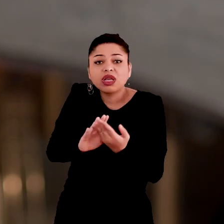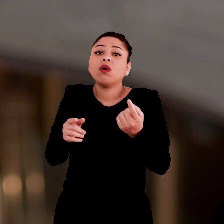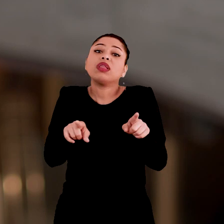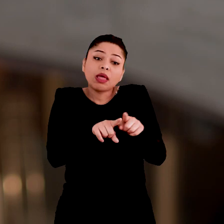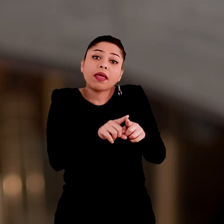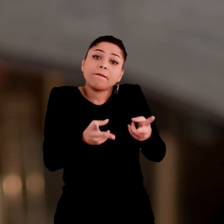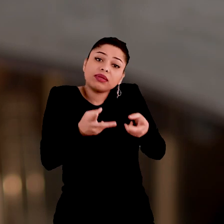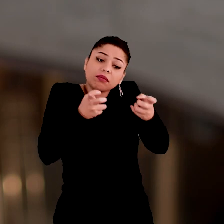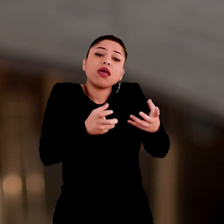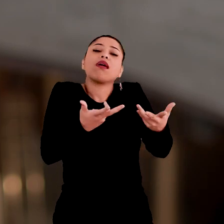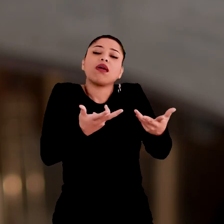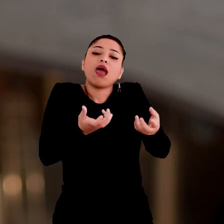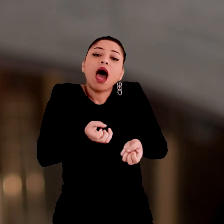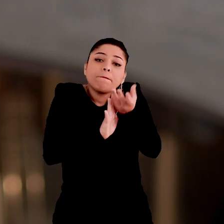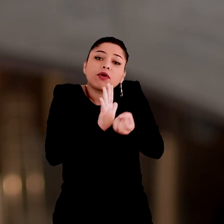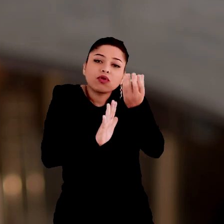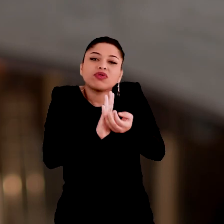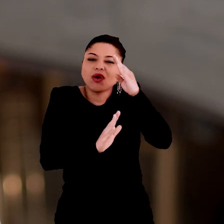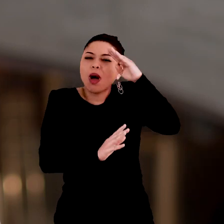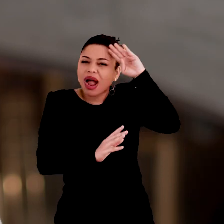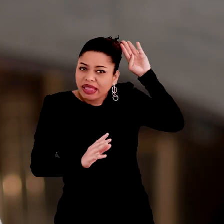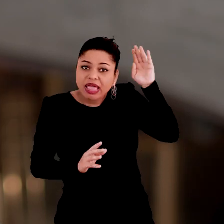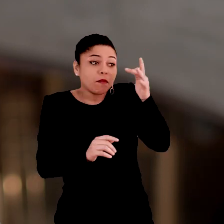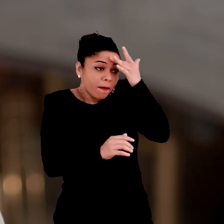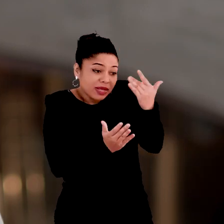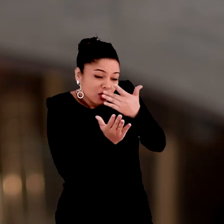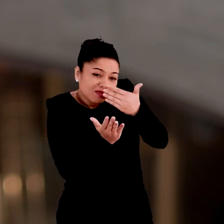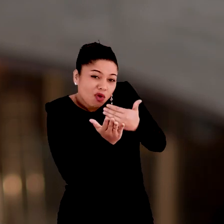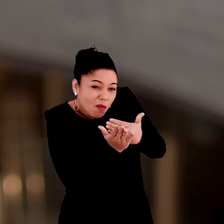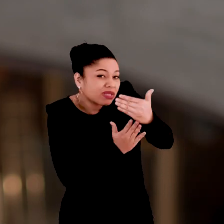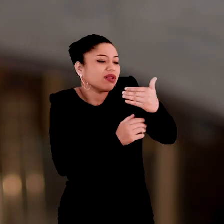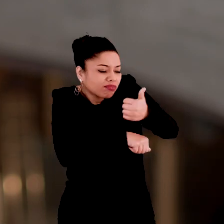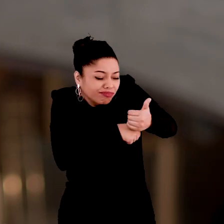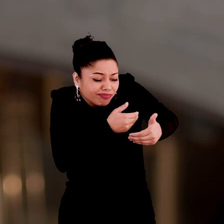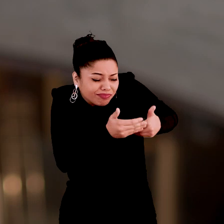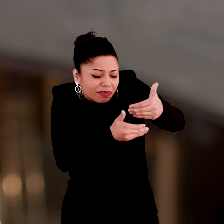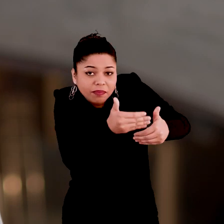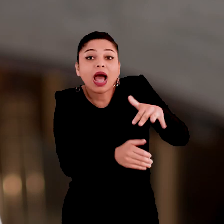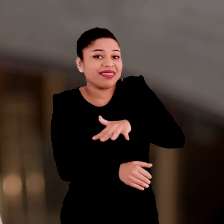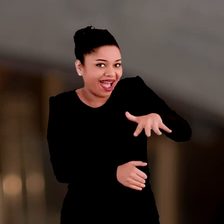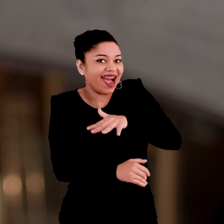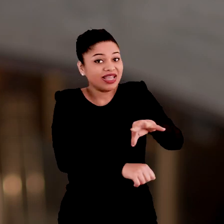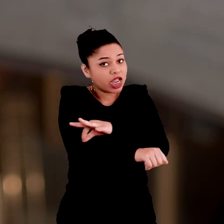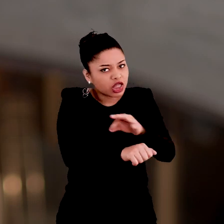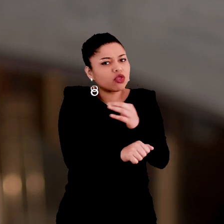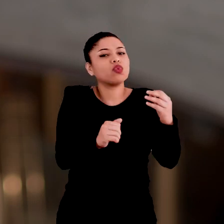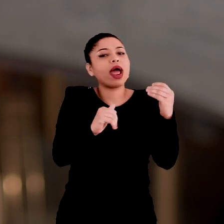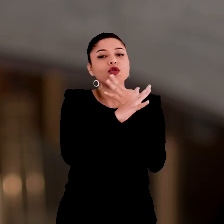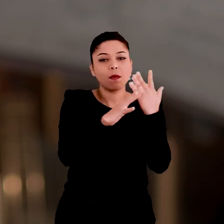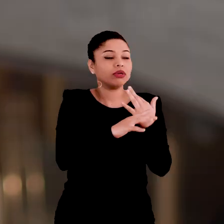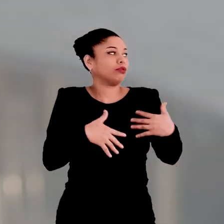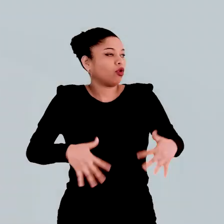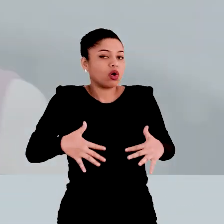trilhar a carreira aí no campo da arquitetura e do urbanismo. Então, acho que o público pode esperar uma exposição bem interessante,